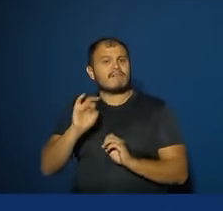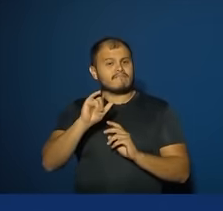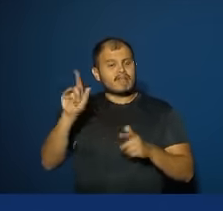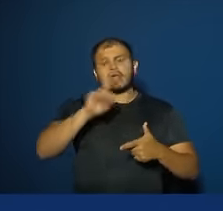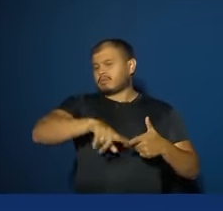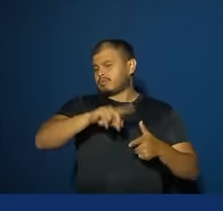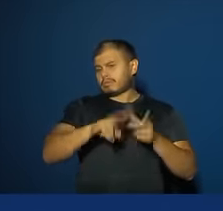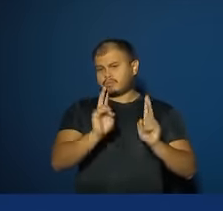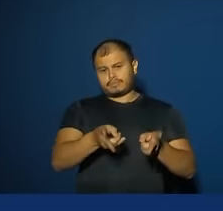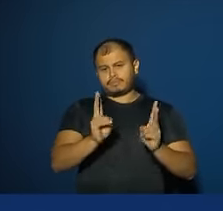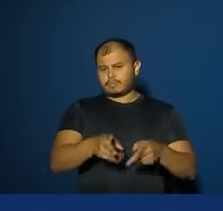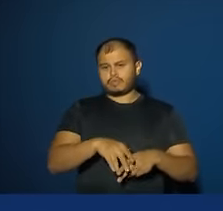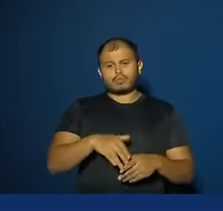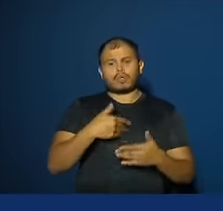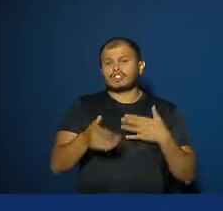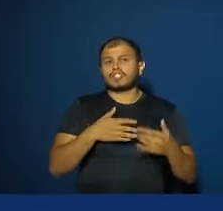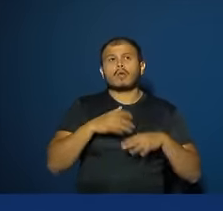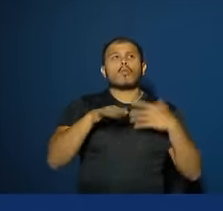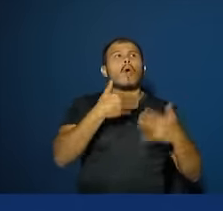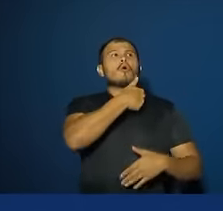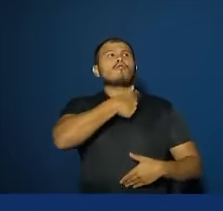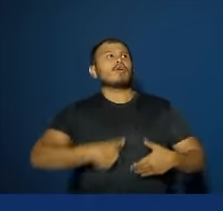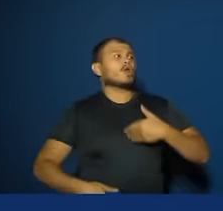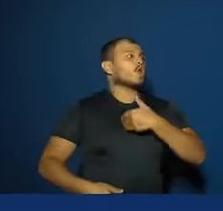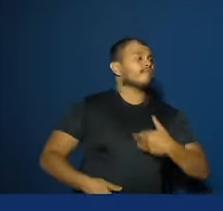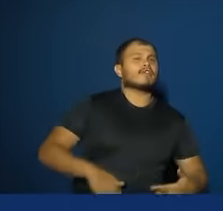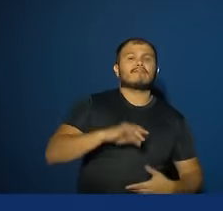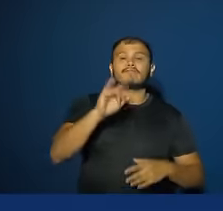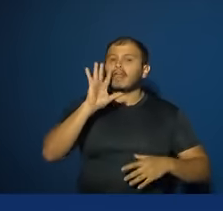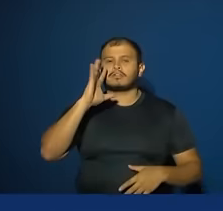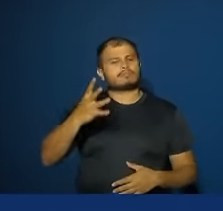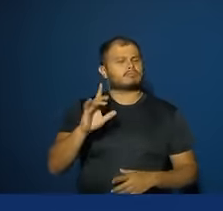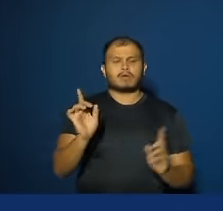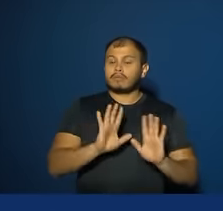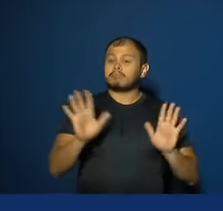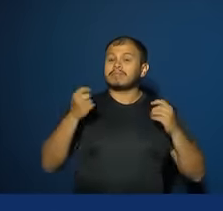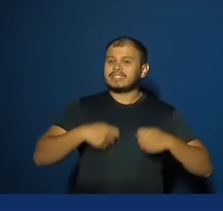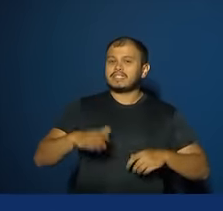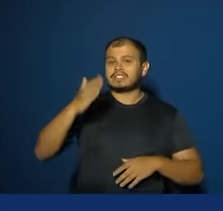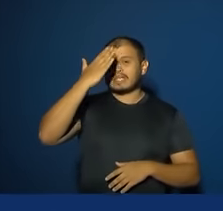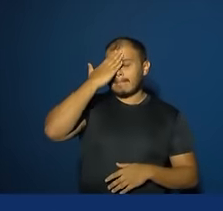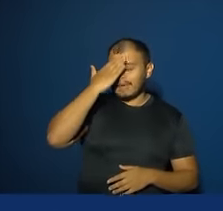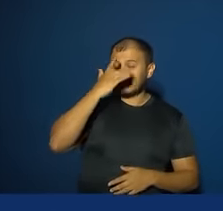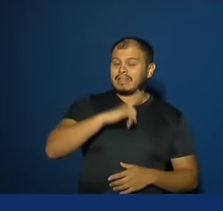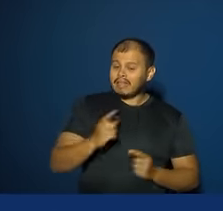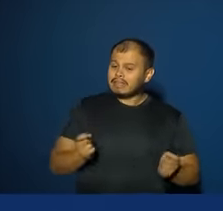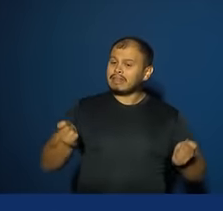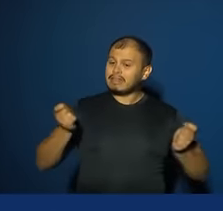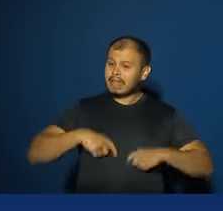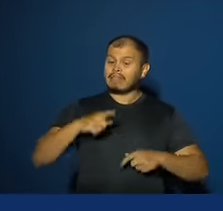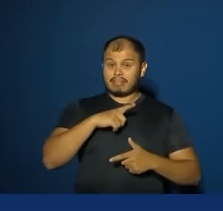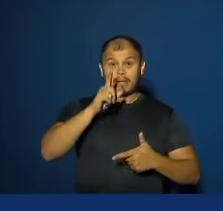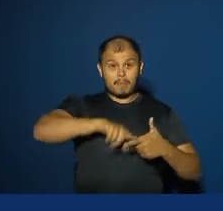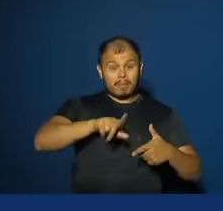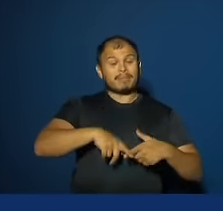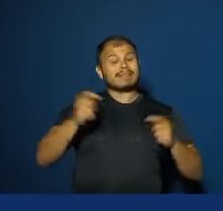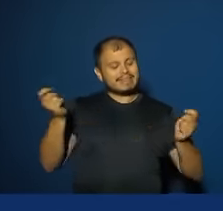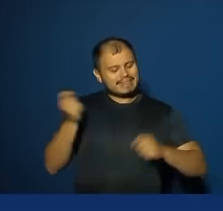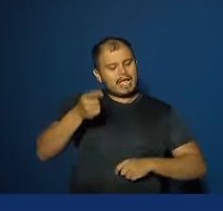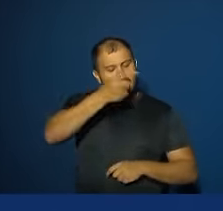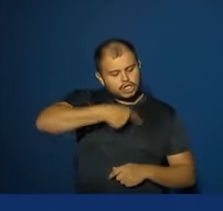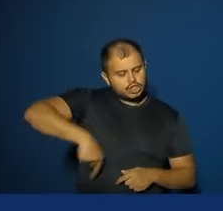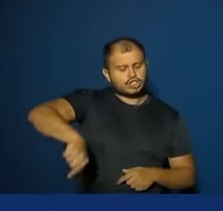uma solução do governo a ou do governo B mas pelo menos rec conhecer que temos o potencial e temos o problema eu já acho